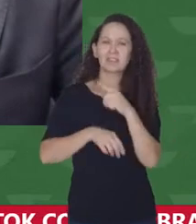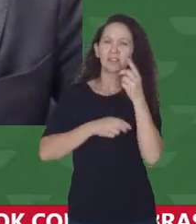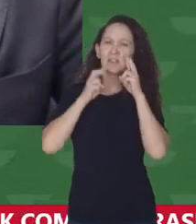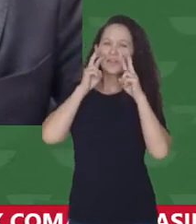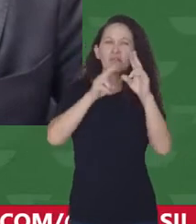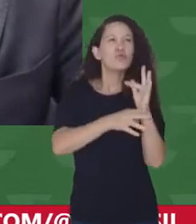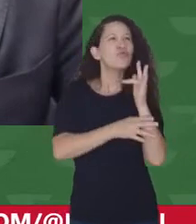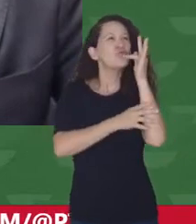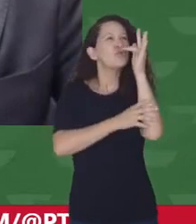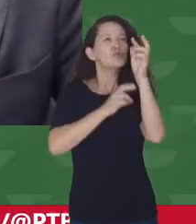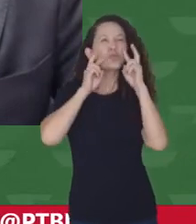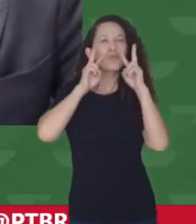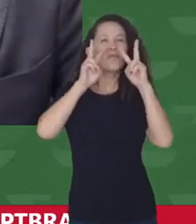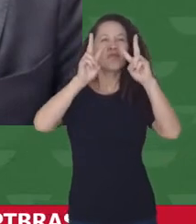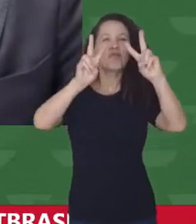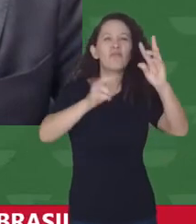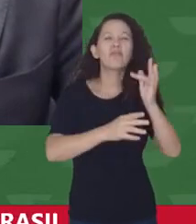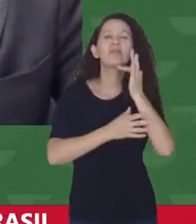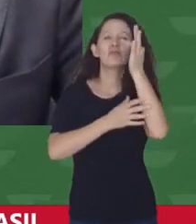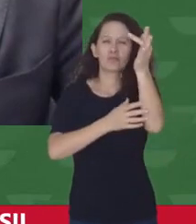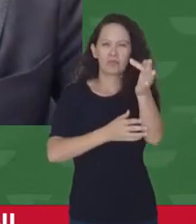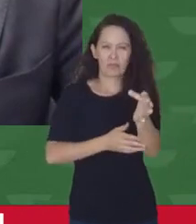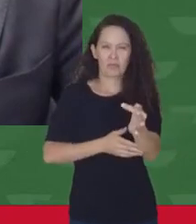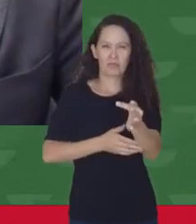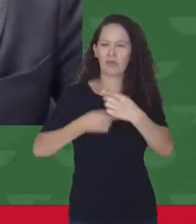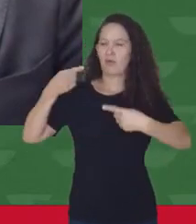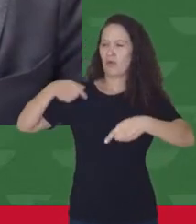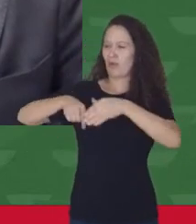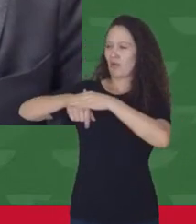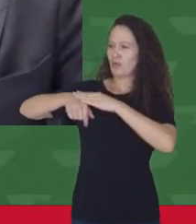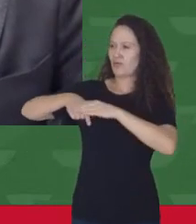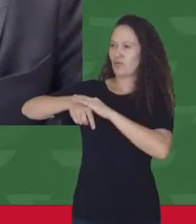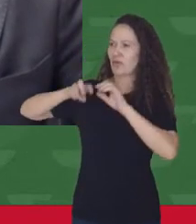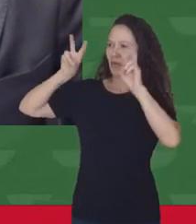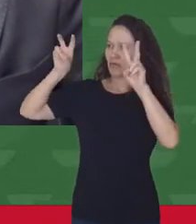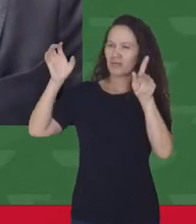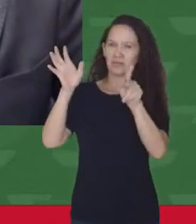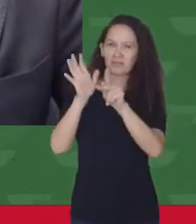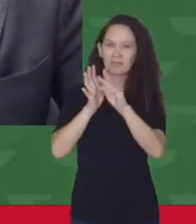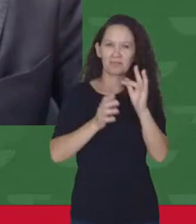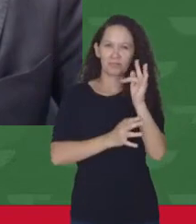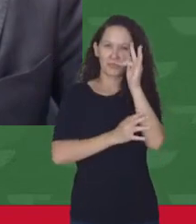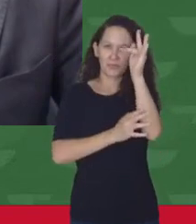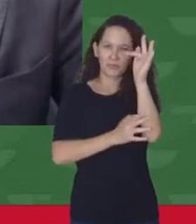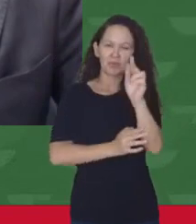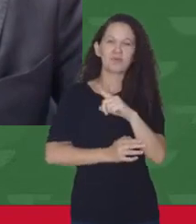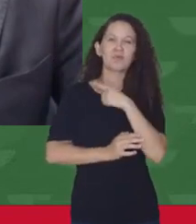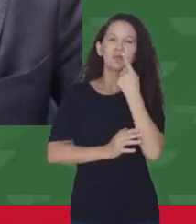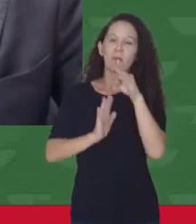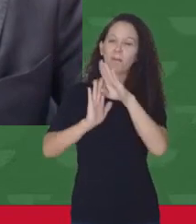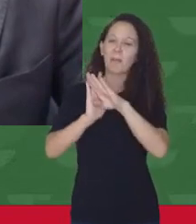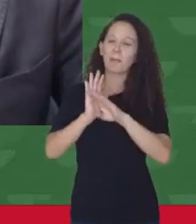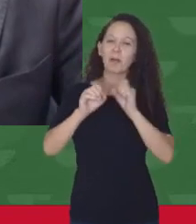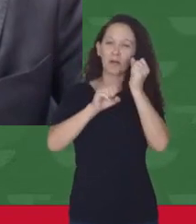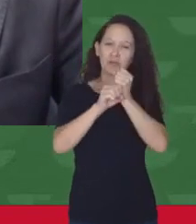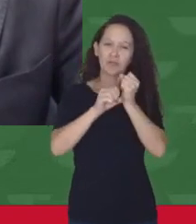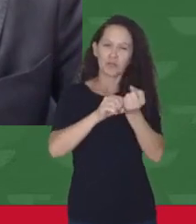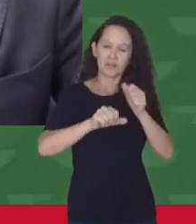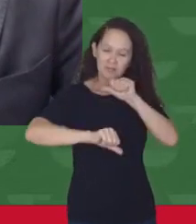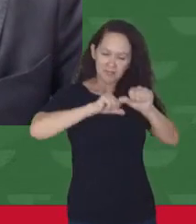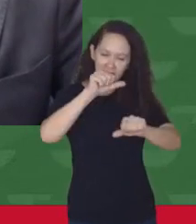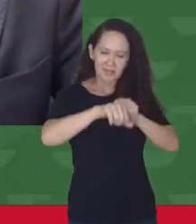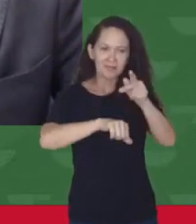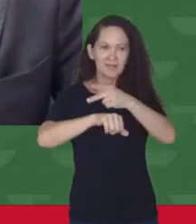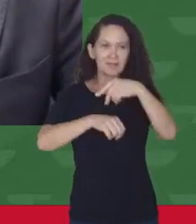para frente, olhar para o futuro, né, dialogar com as questões do futuro, e é isso que o nosso plano de reconstrução e transformação do